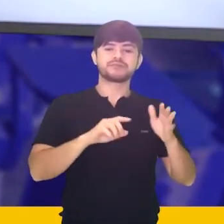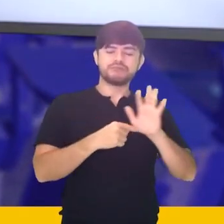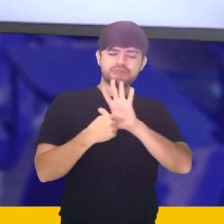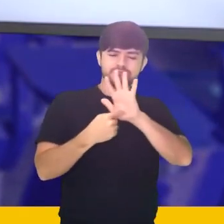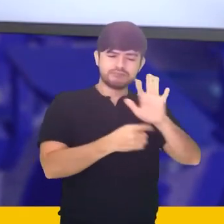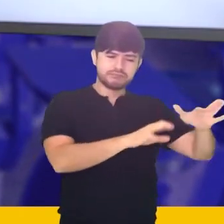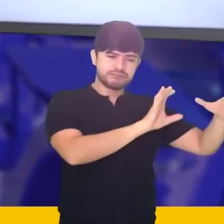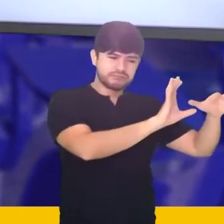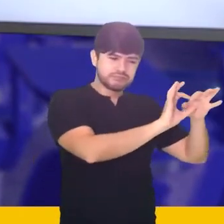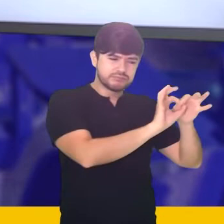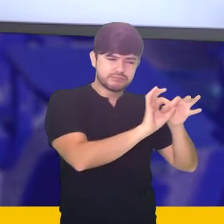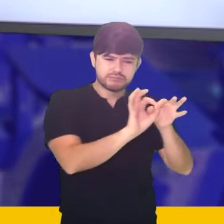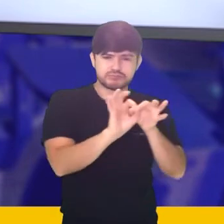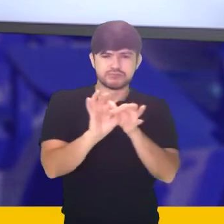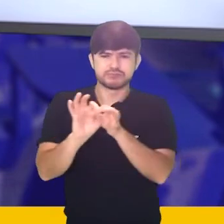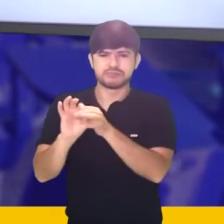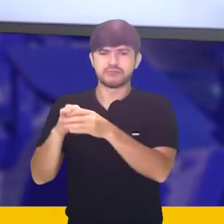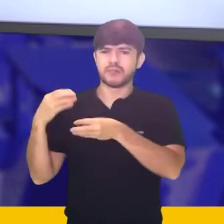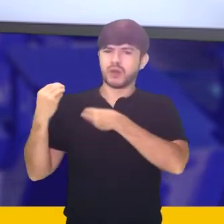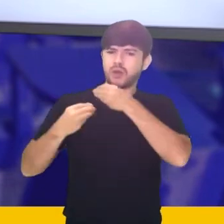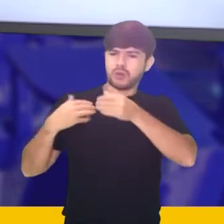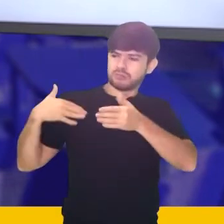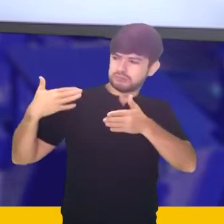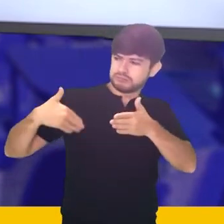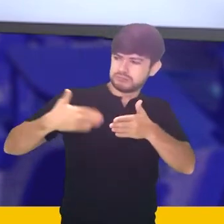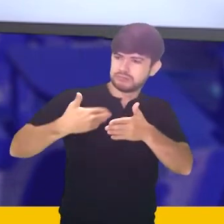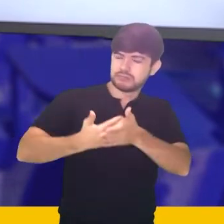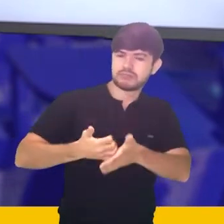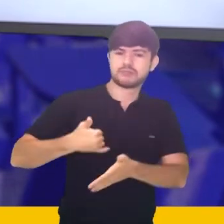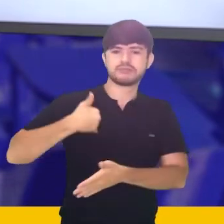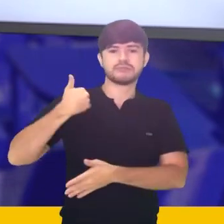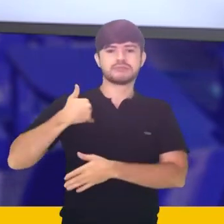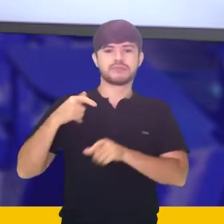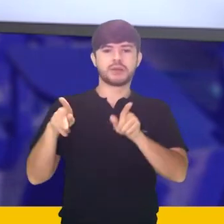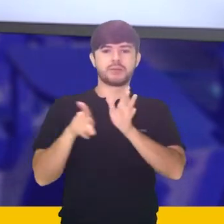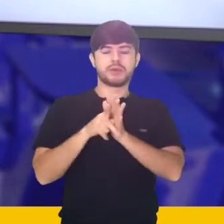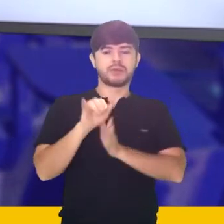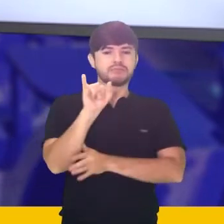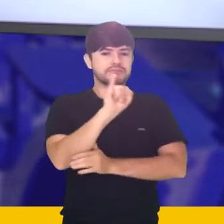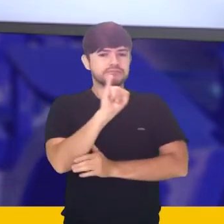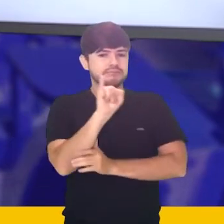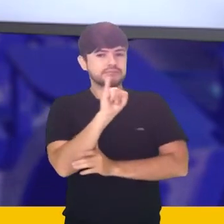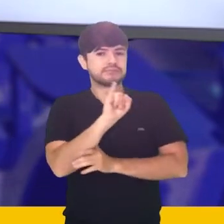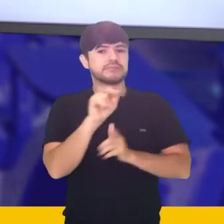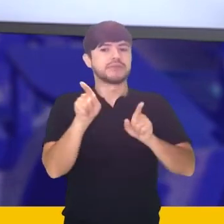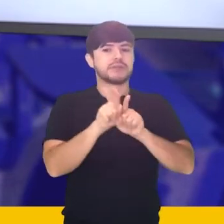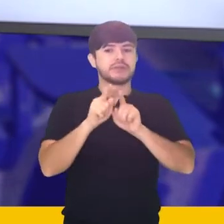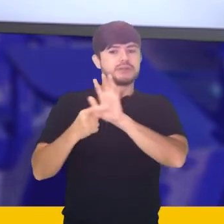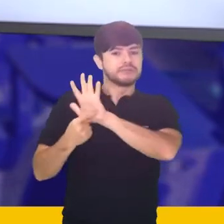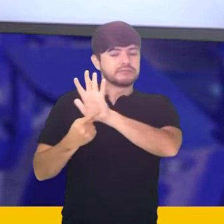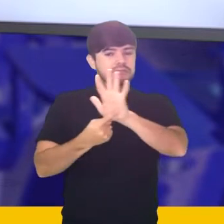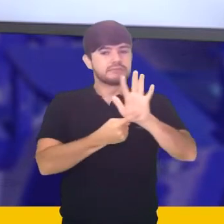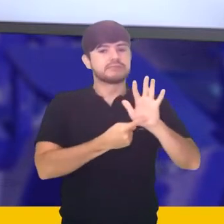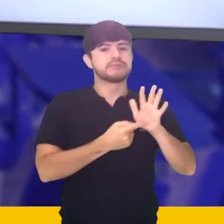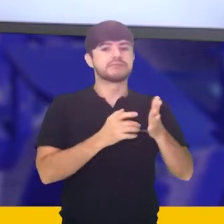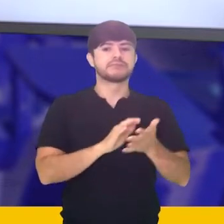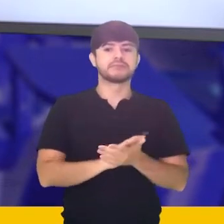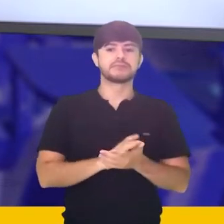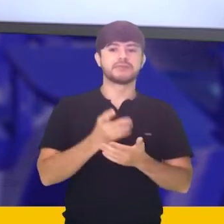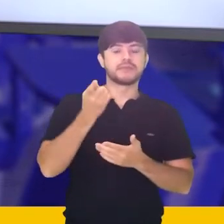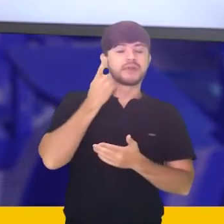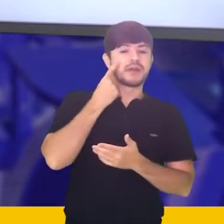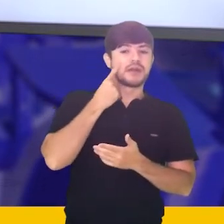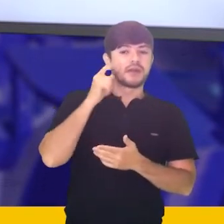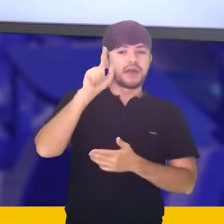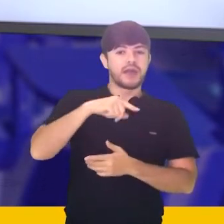como é que é a composição etária da Itália e falando sobre o modo de vida na Itália também. Então, olha como é que é